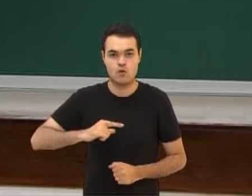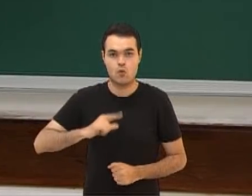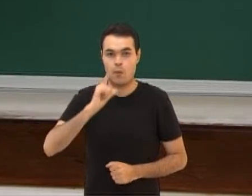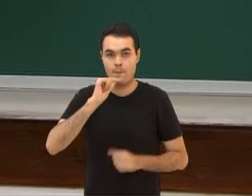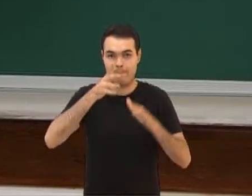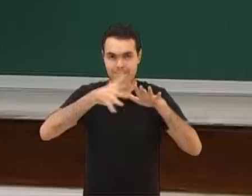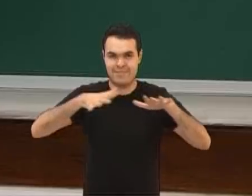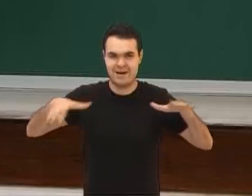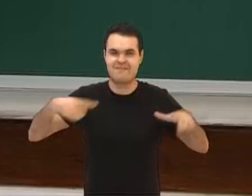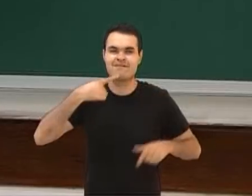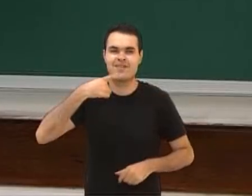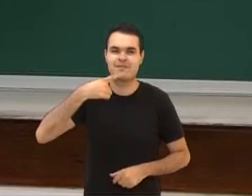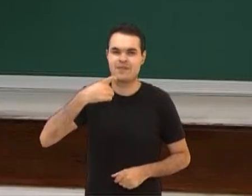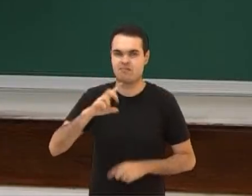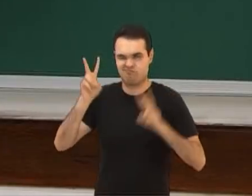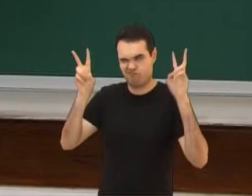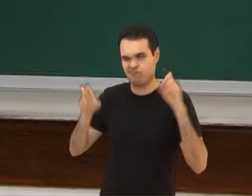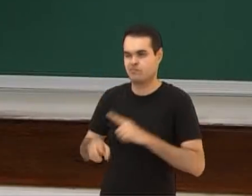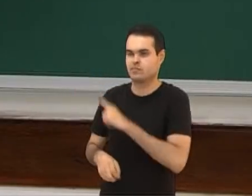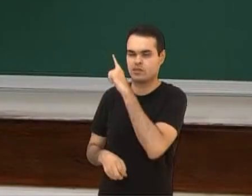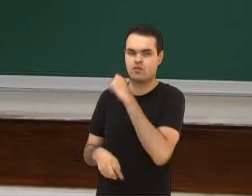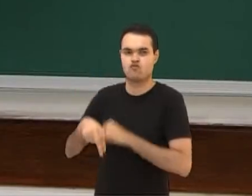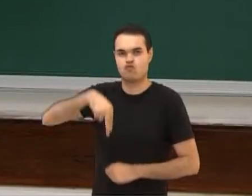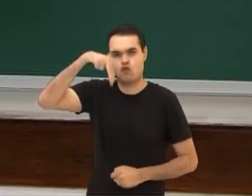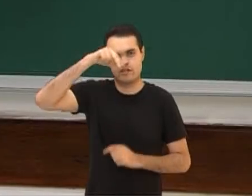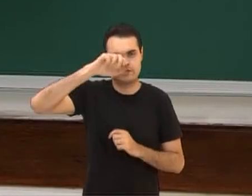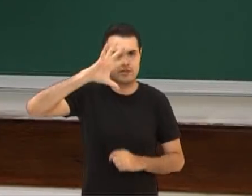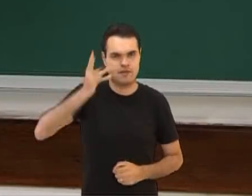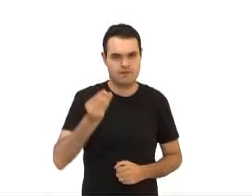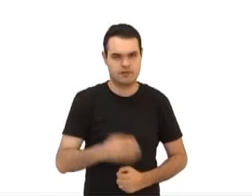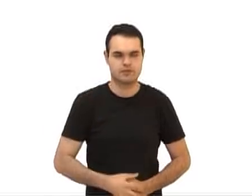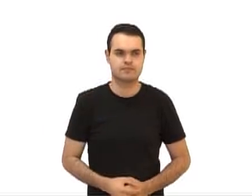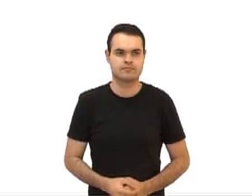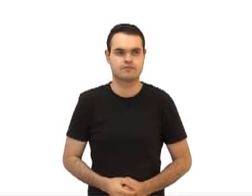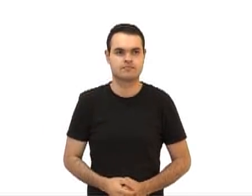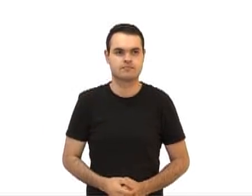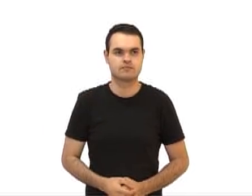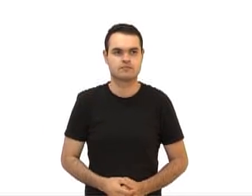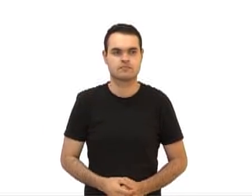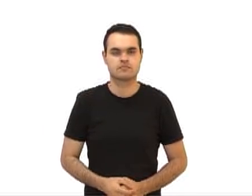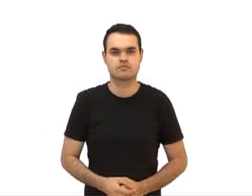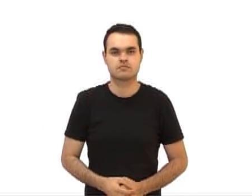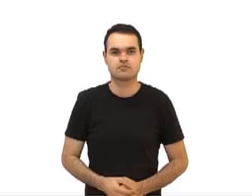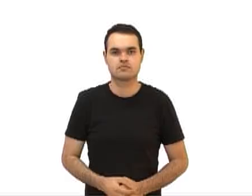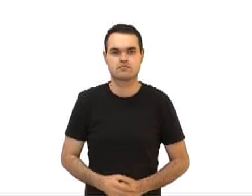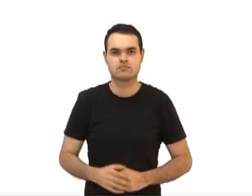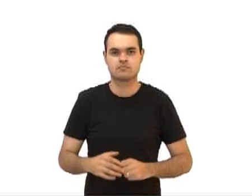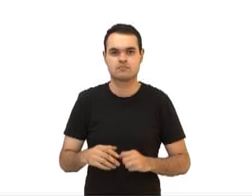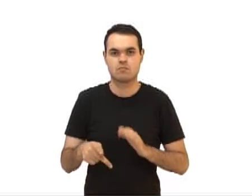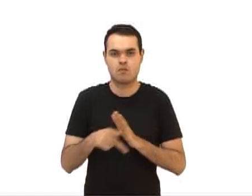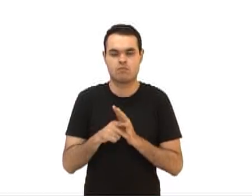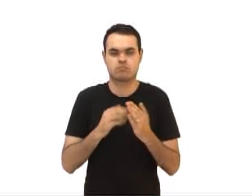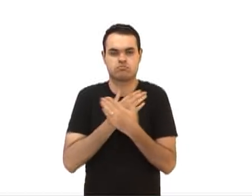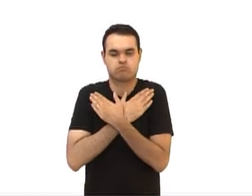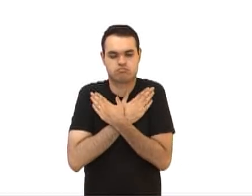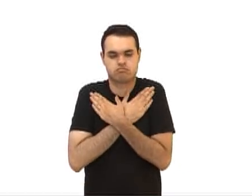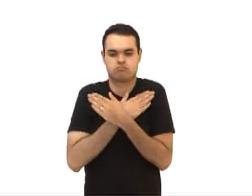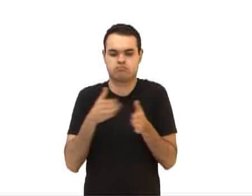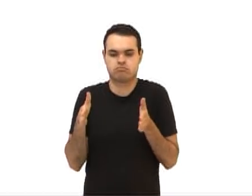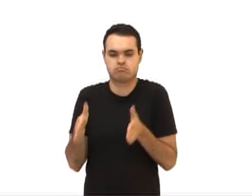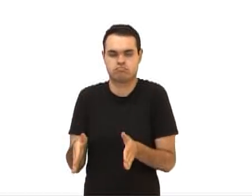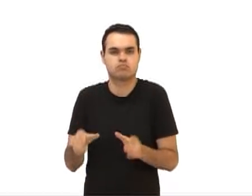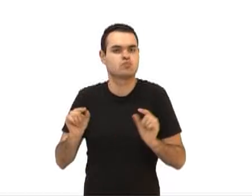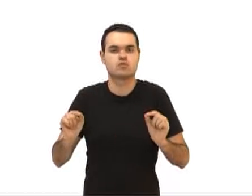ela fica no norte da África, né, o Egito. Né. Então, os templos e túmulos são movimentos que classificam-se